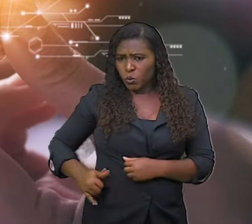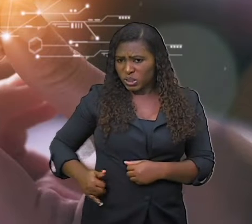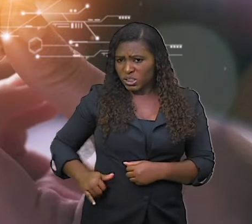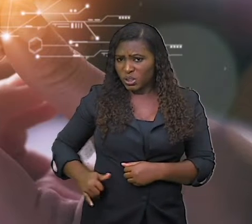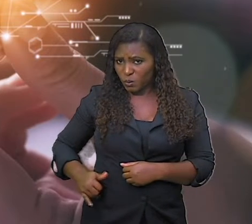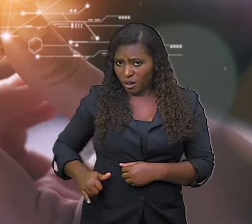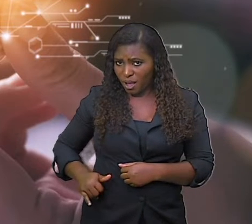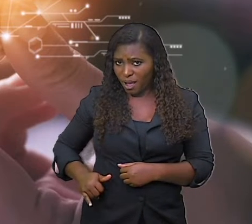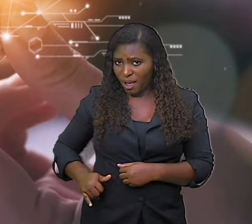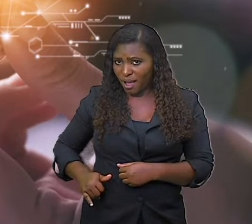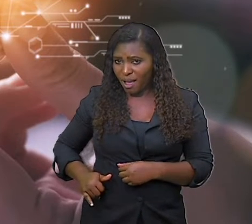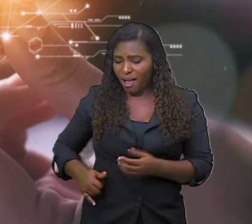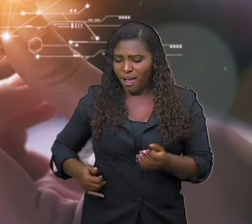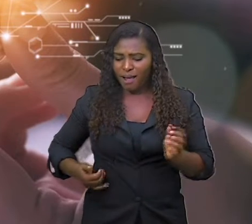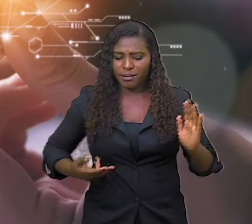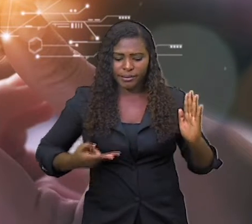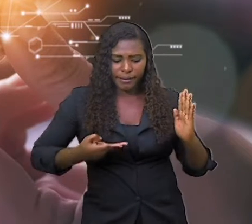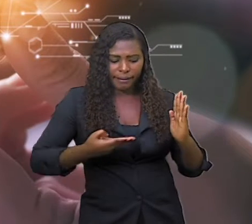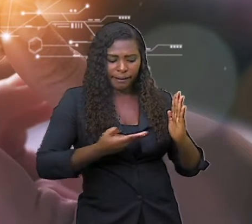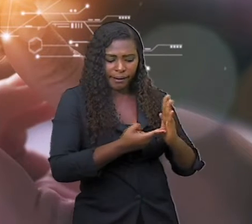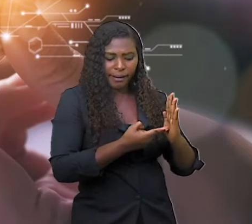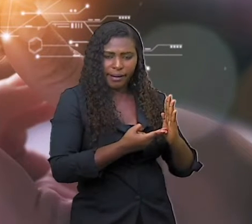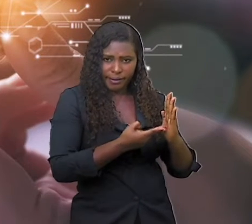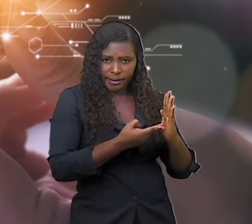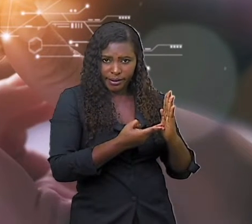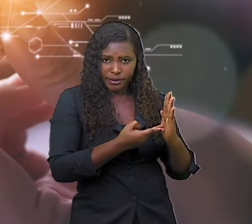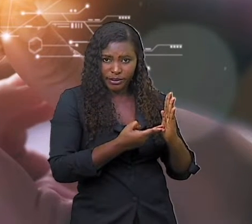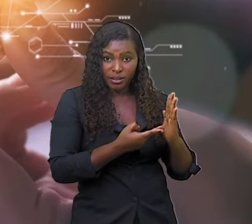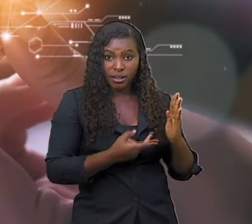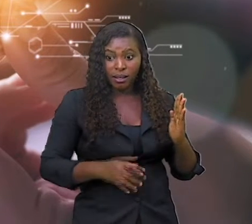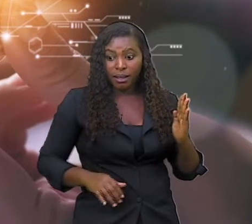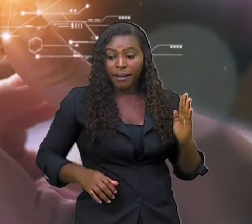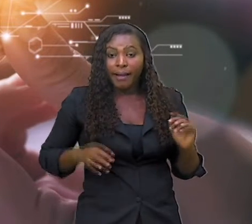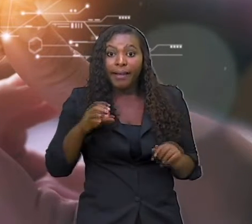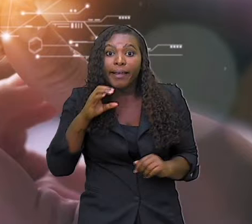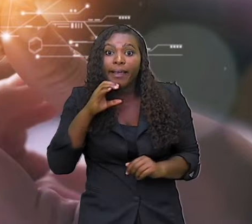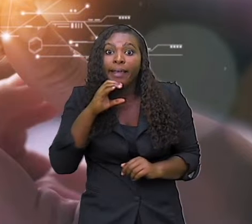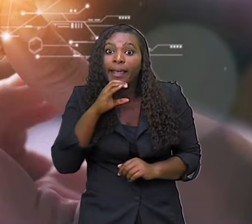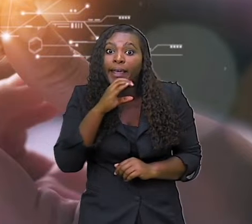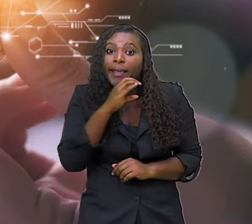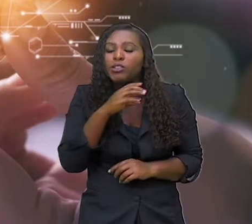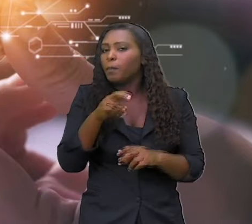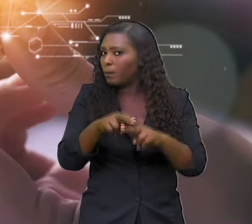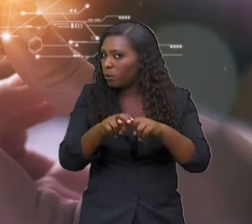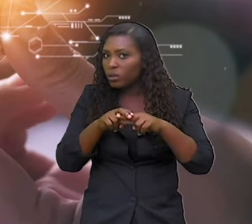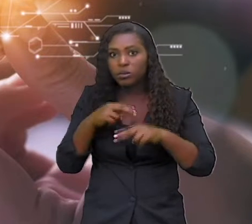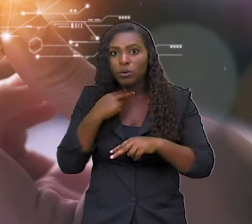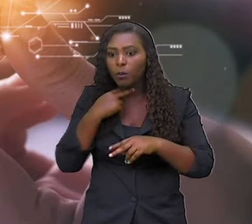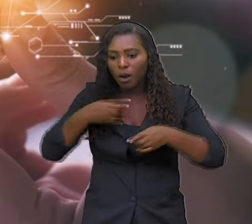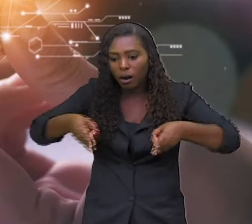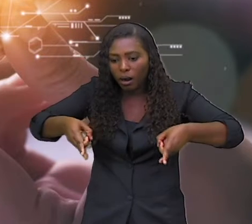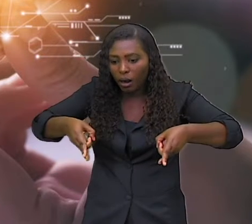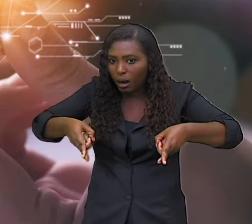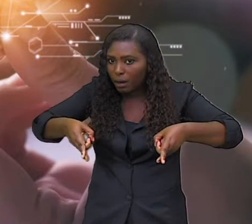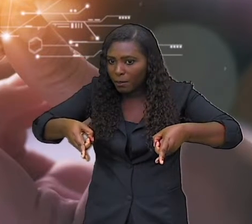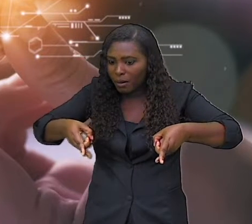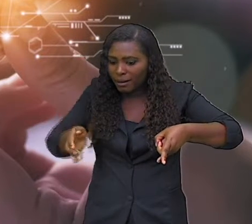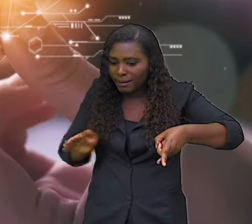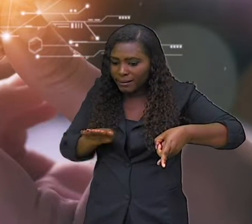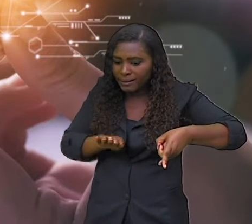cama durante o nosso sono, porque ele se aquece, não é mesmo? Vocês já observaram? Então, olha só, por